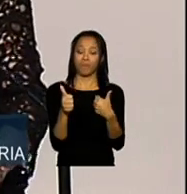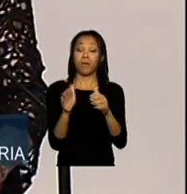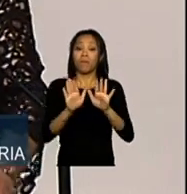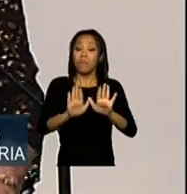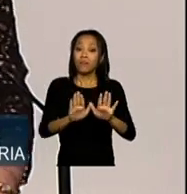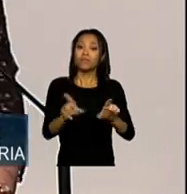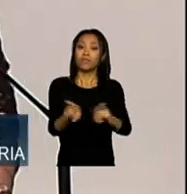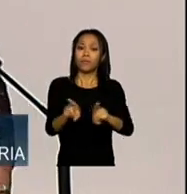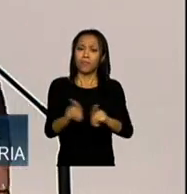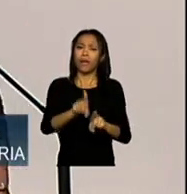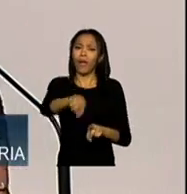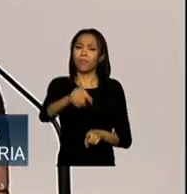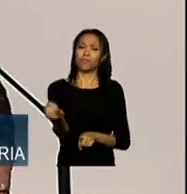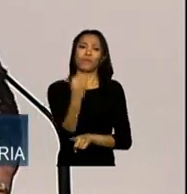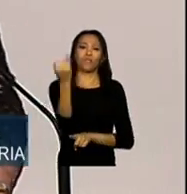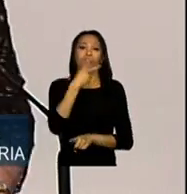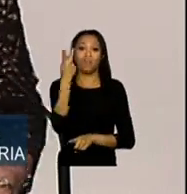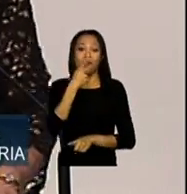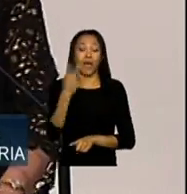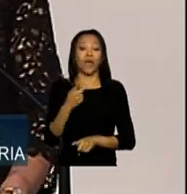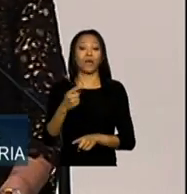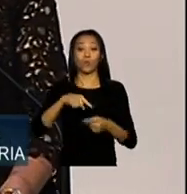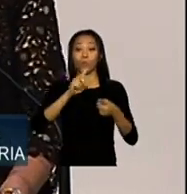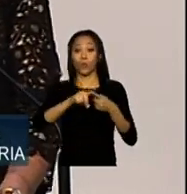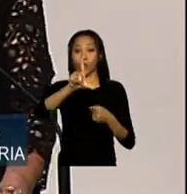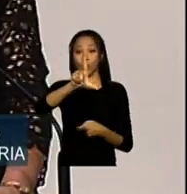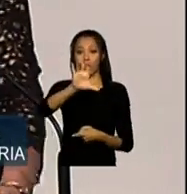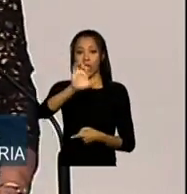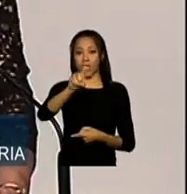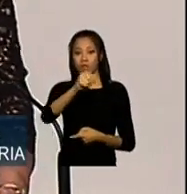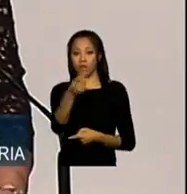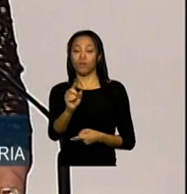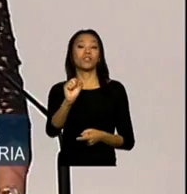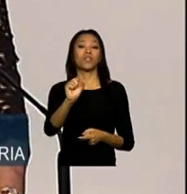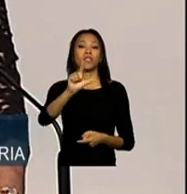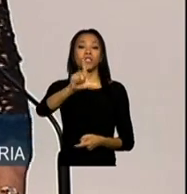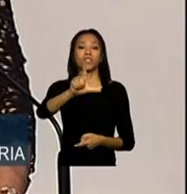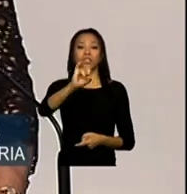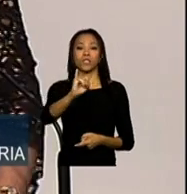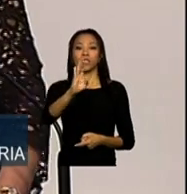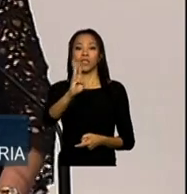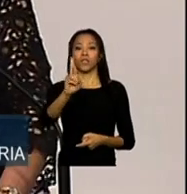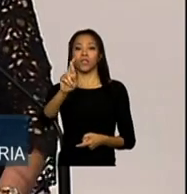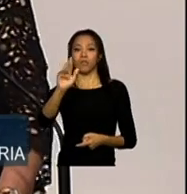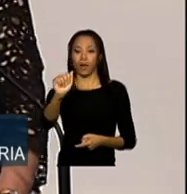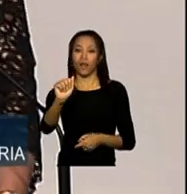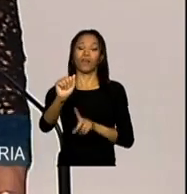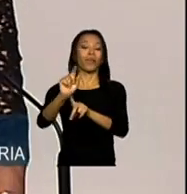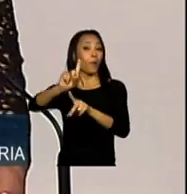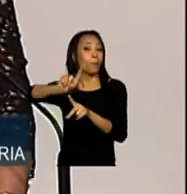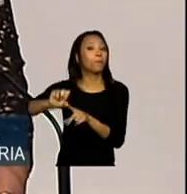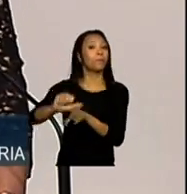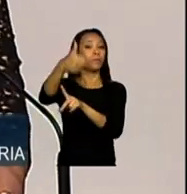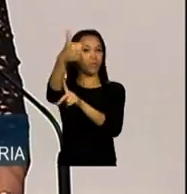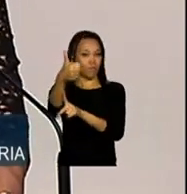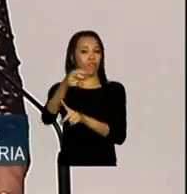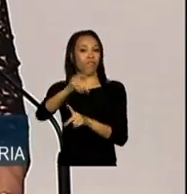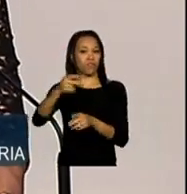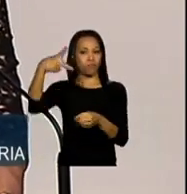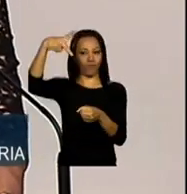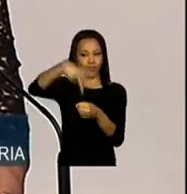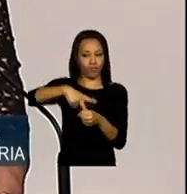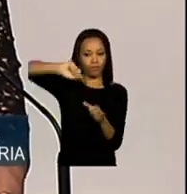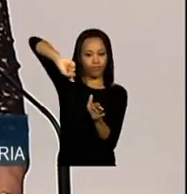inevitável destacar o leilão de Libra, que é o primeiro bloco do pré-sal que será